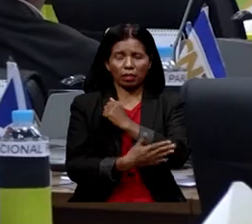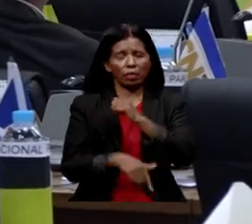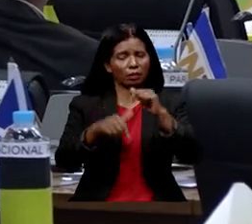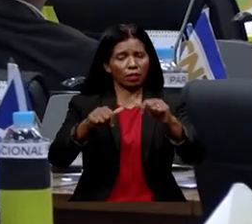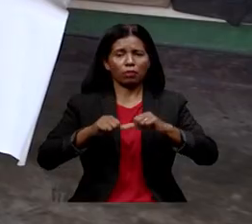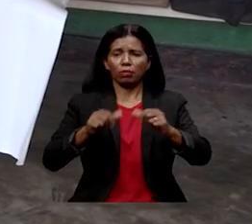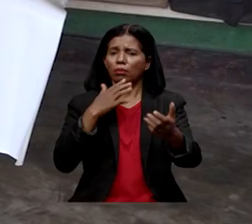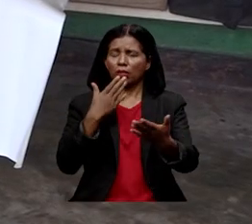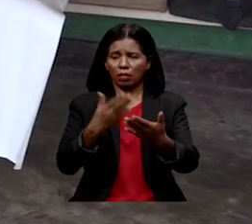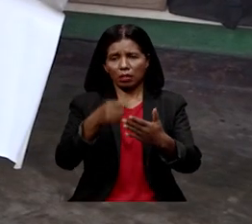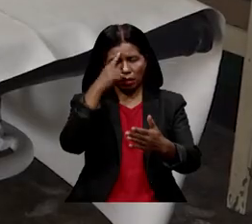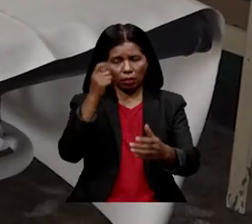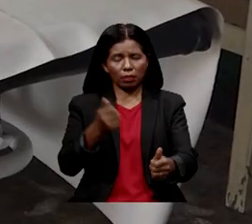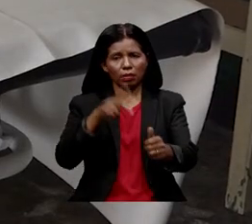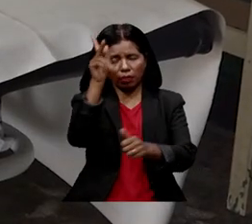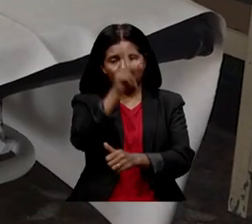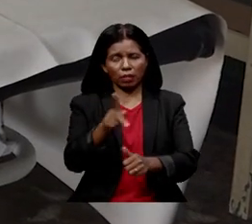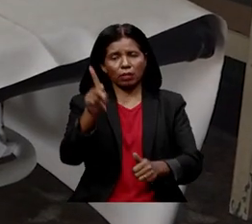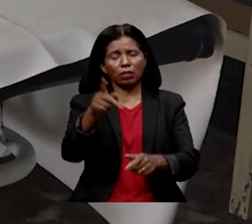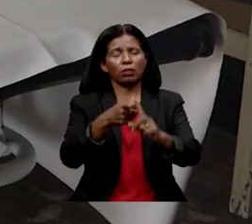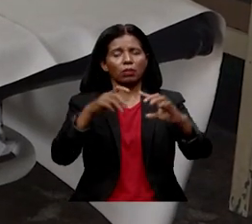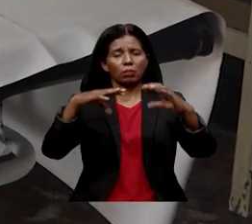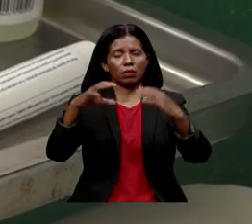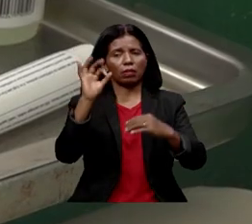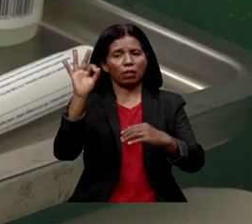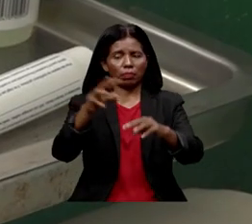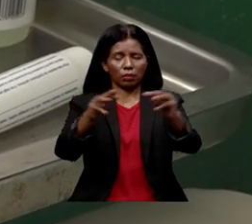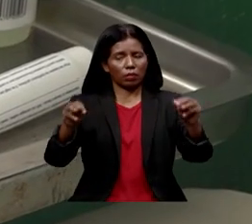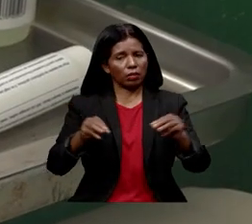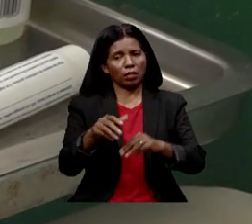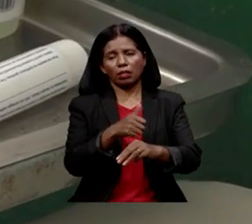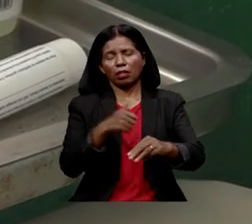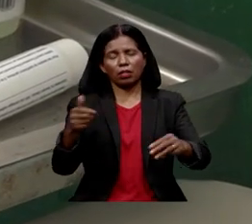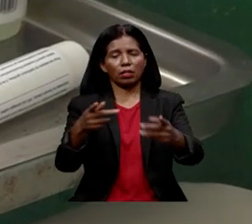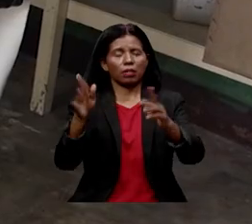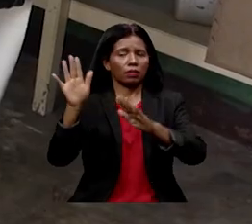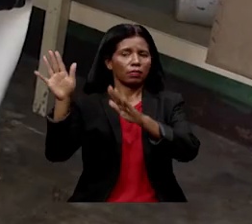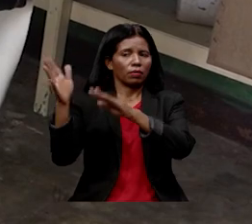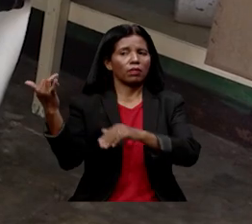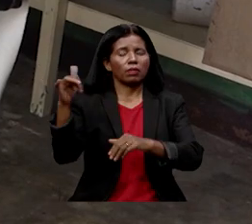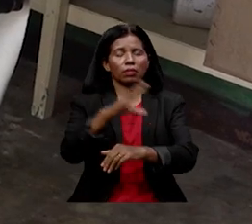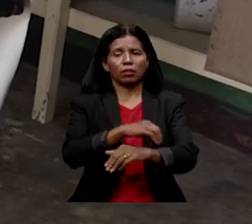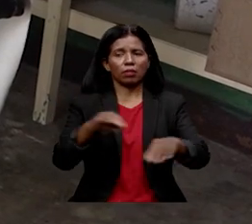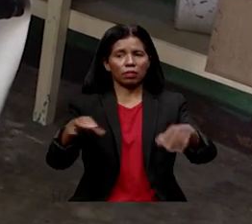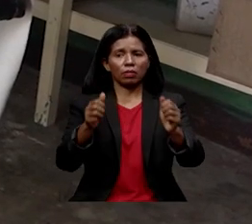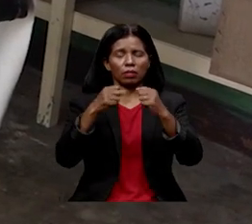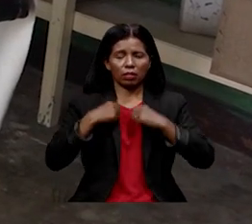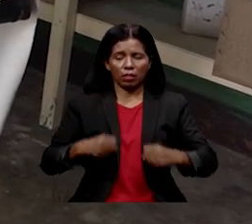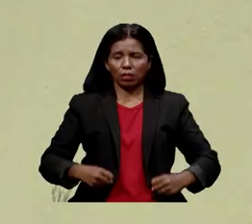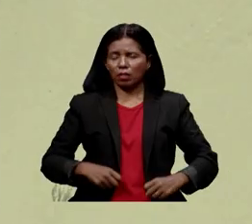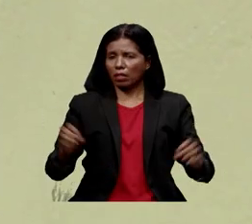Ela também baseia a fiscalização da Comissão F e a município Balon e a áreas remotas funcionamento de saúde lá e